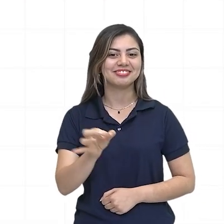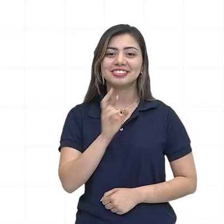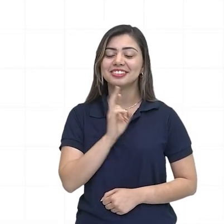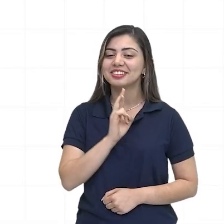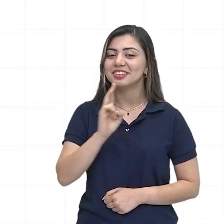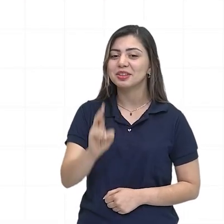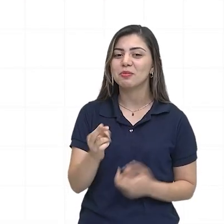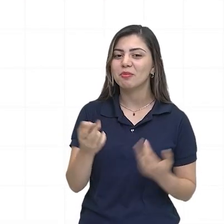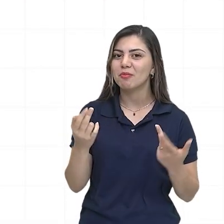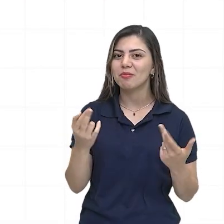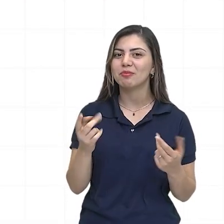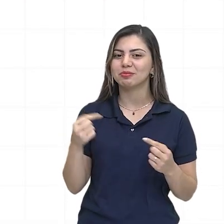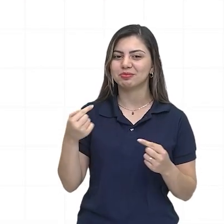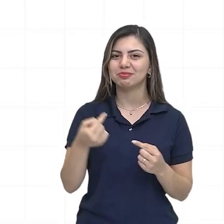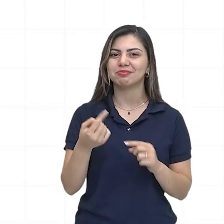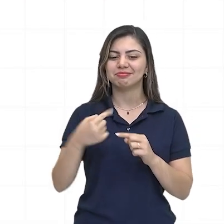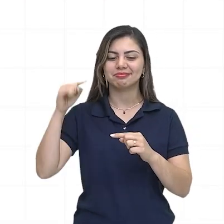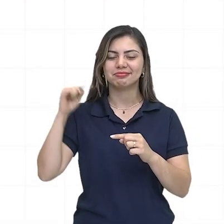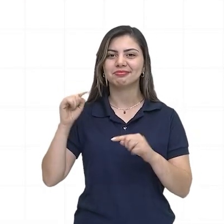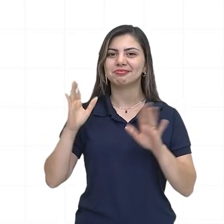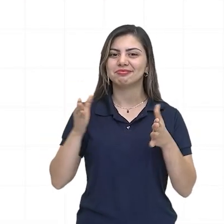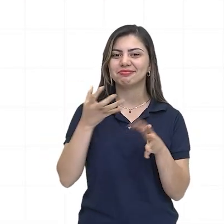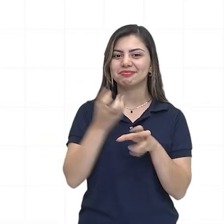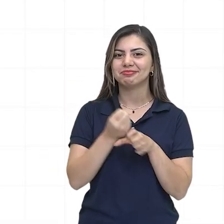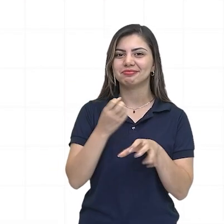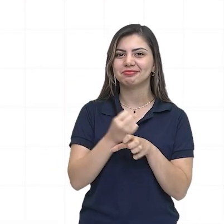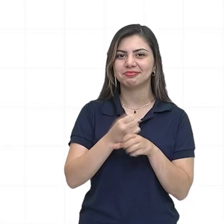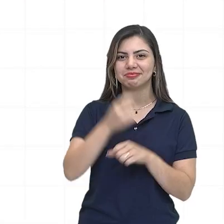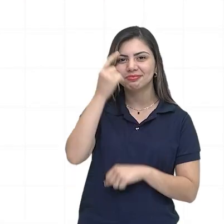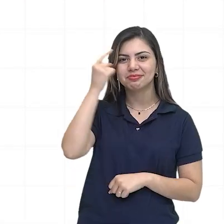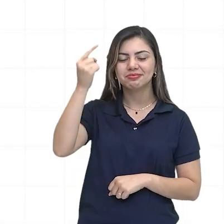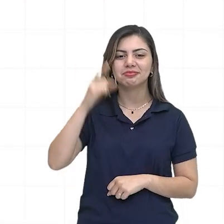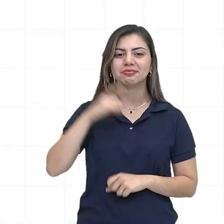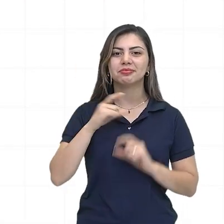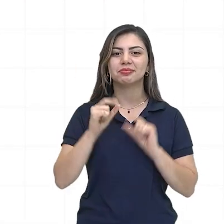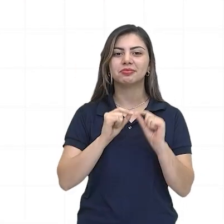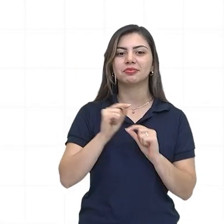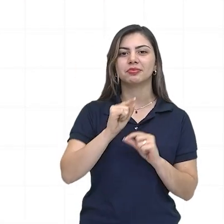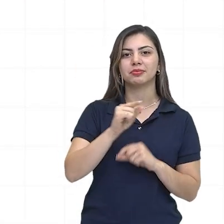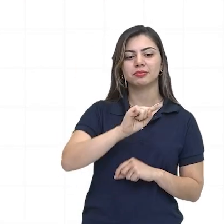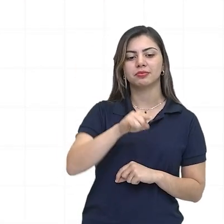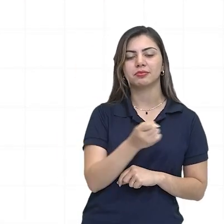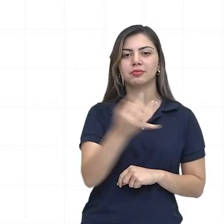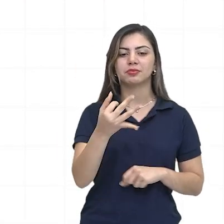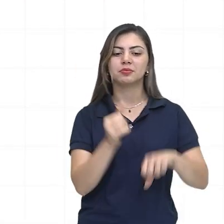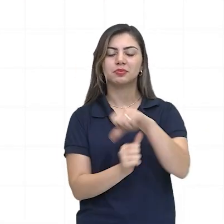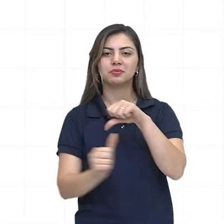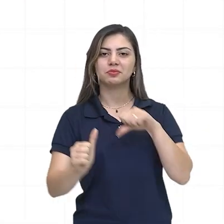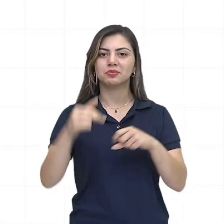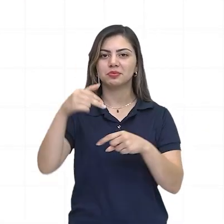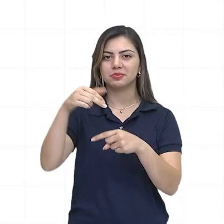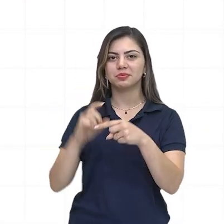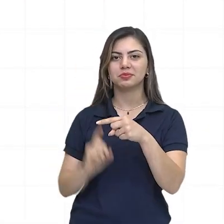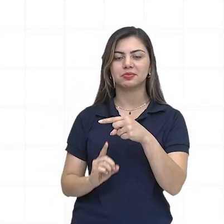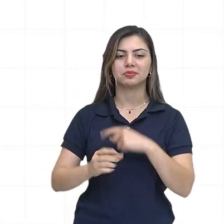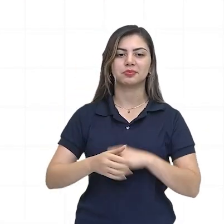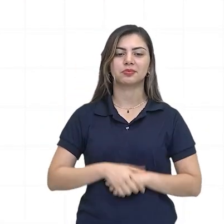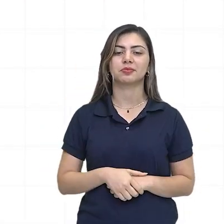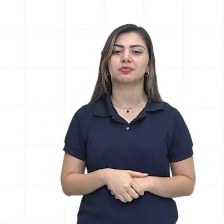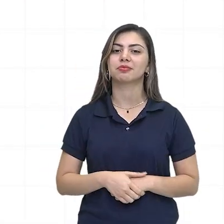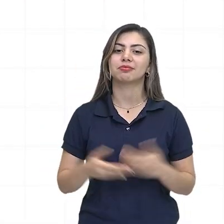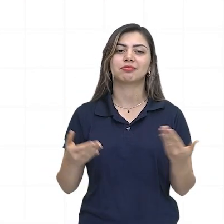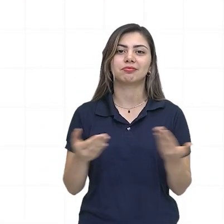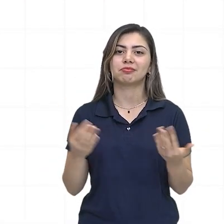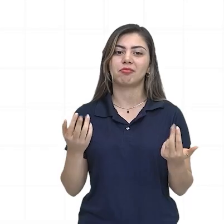que a gente obteve quando a gente calculou lá, transformando o número decimal em forma de fração. Da